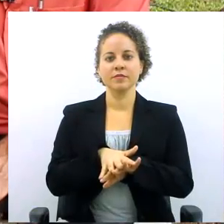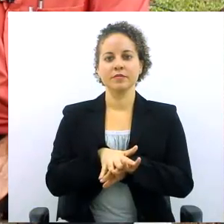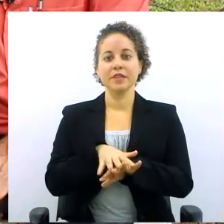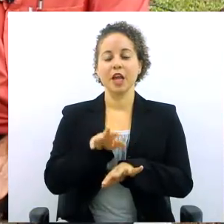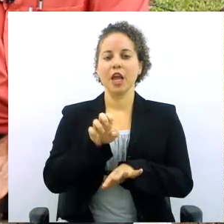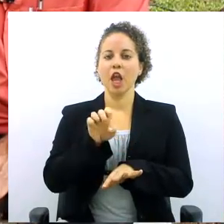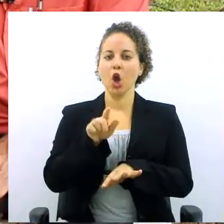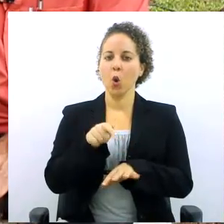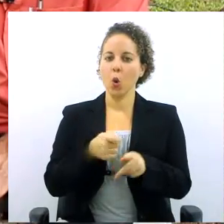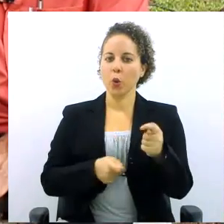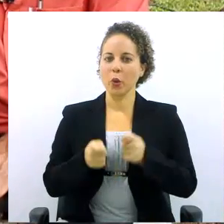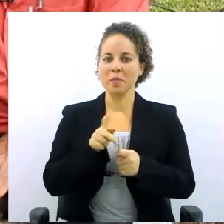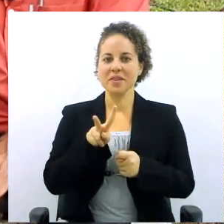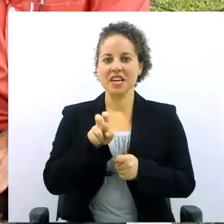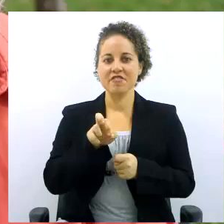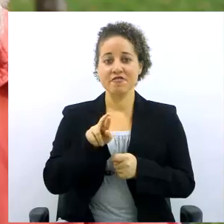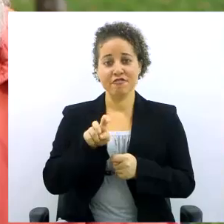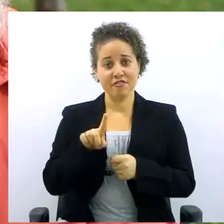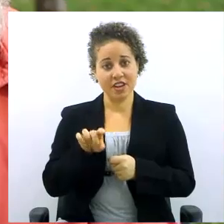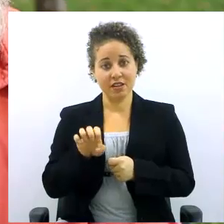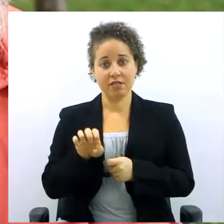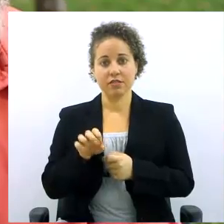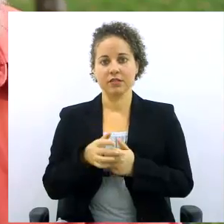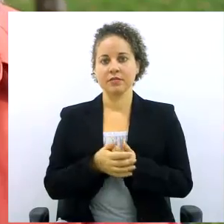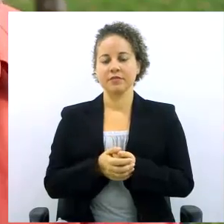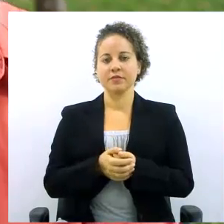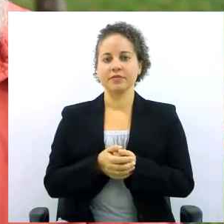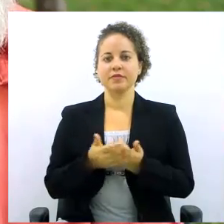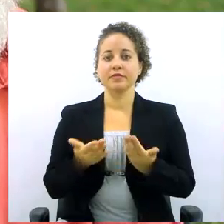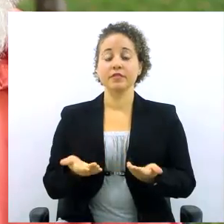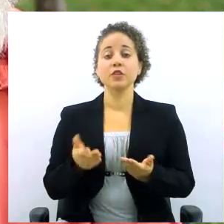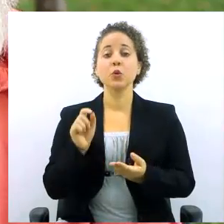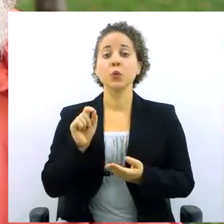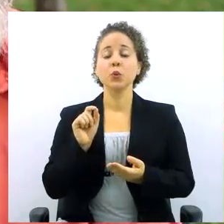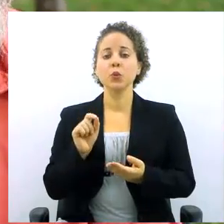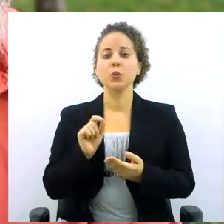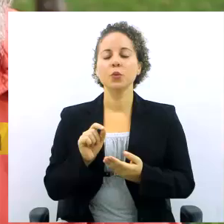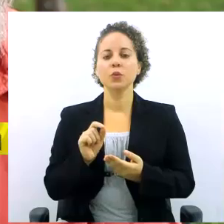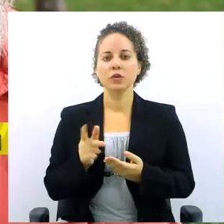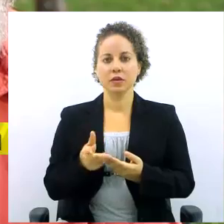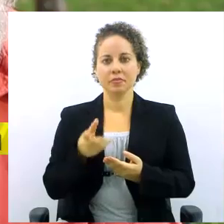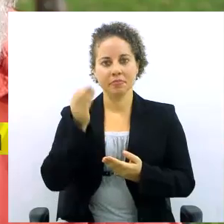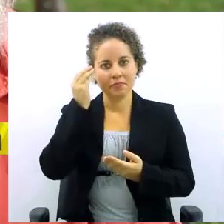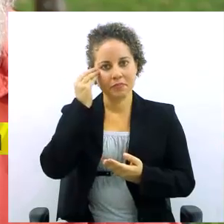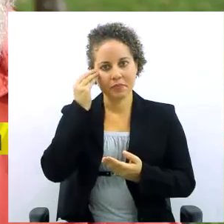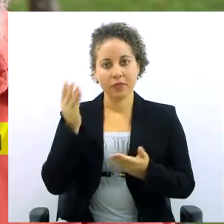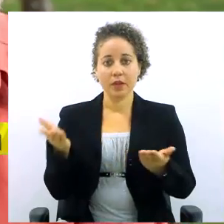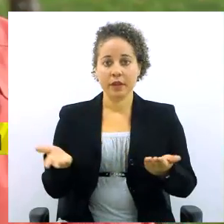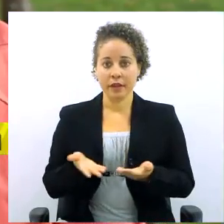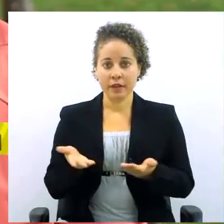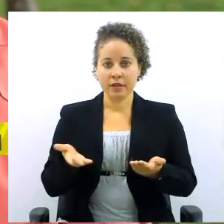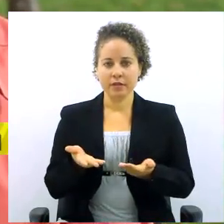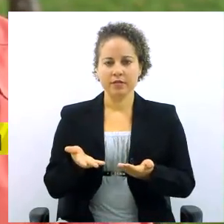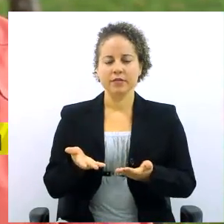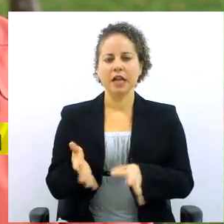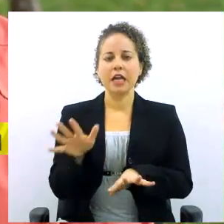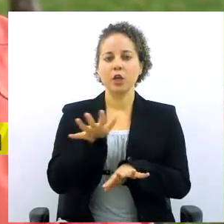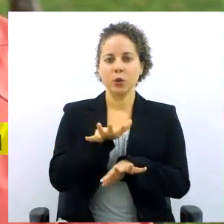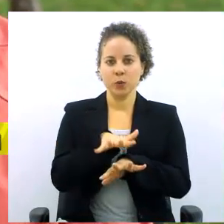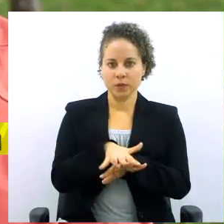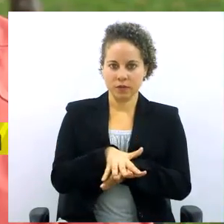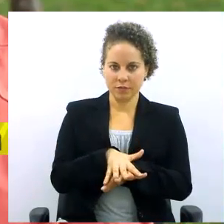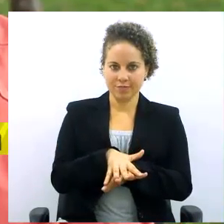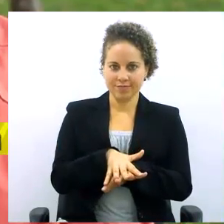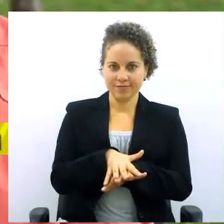desse paradigma da sustentabilidade? Veja só, a questão da inclusão,